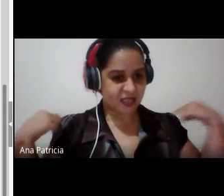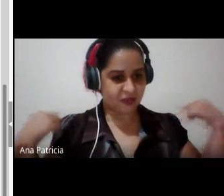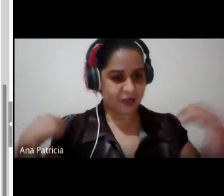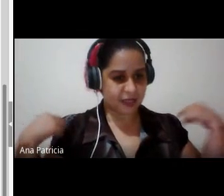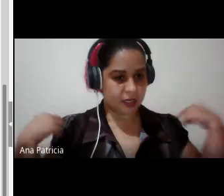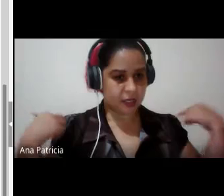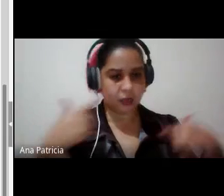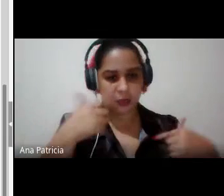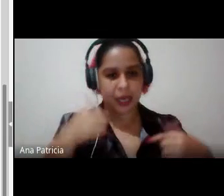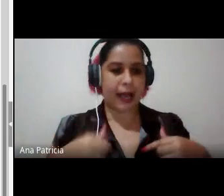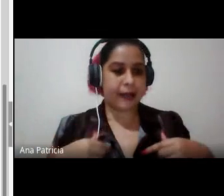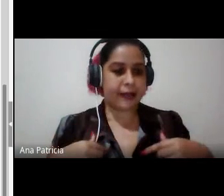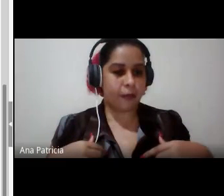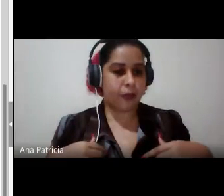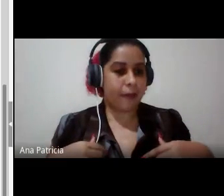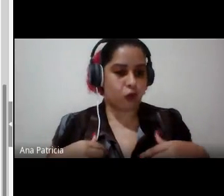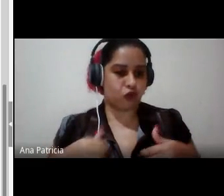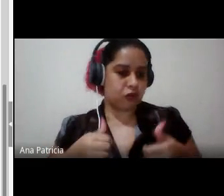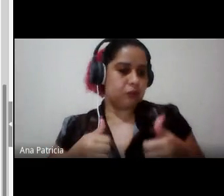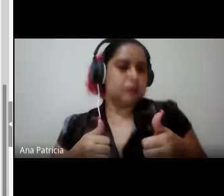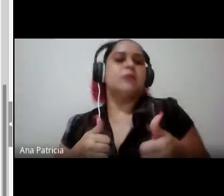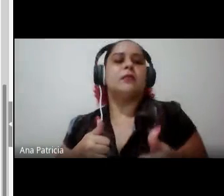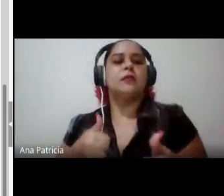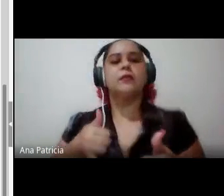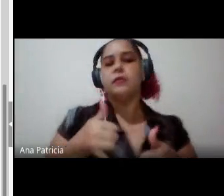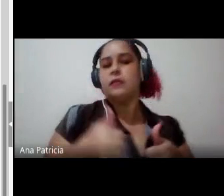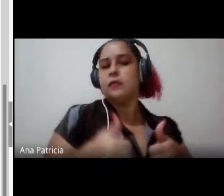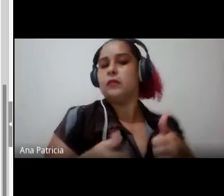se ela estivesse andando, e a cara de deboche.